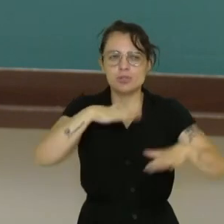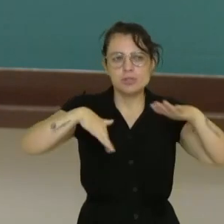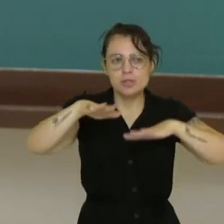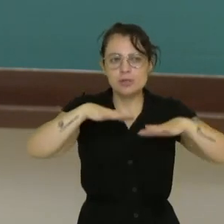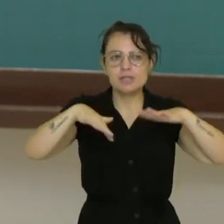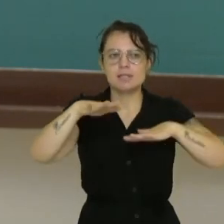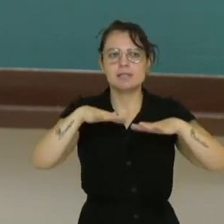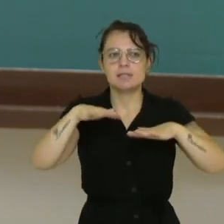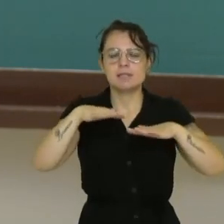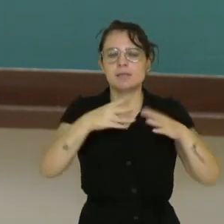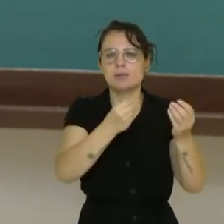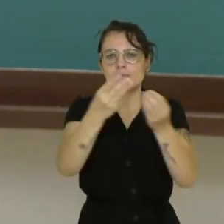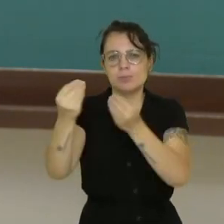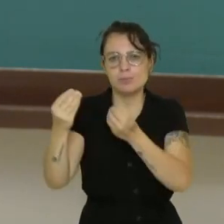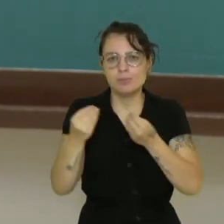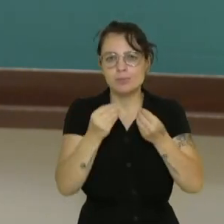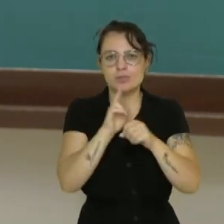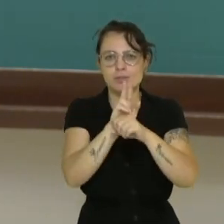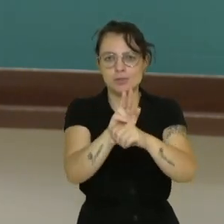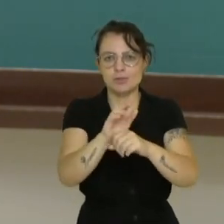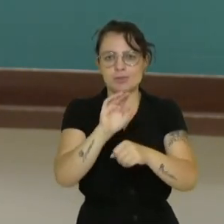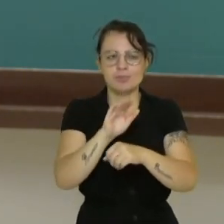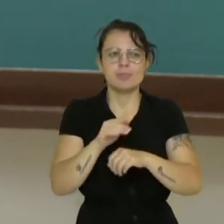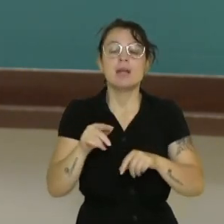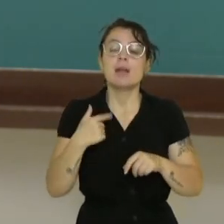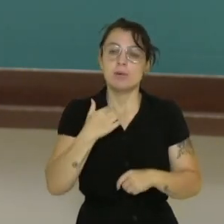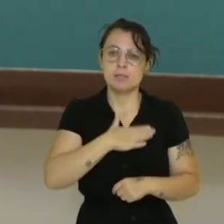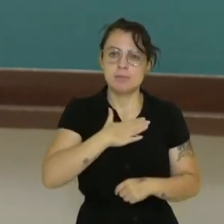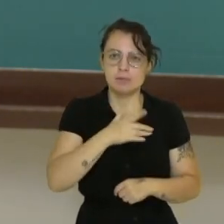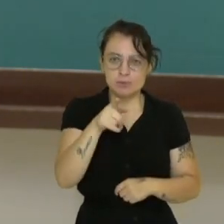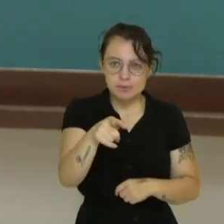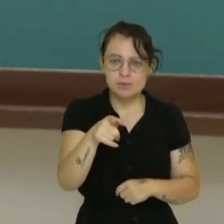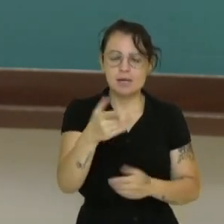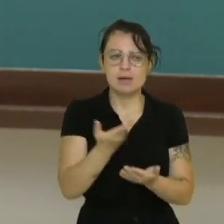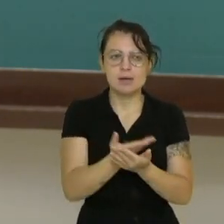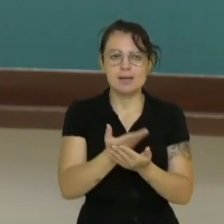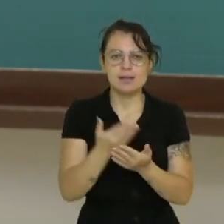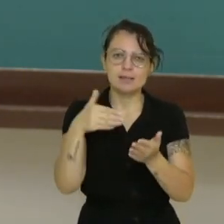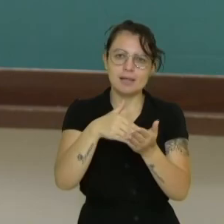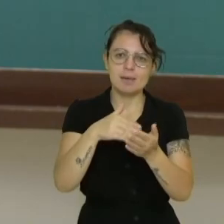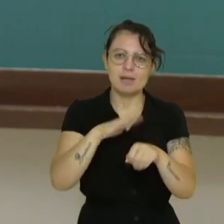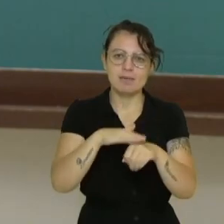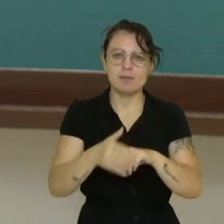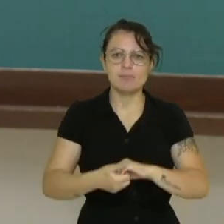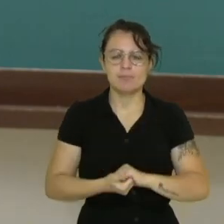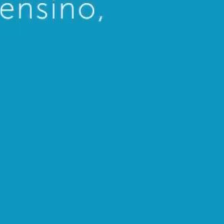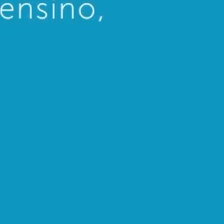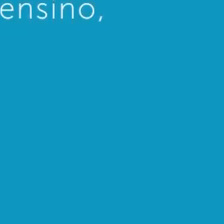organizações multilaterais. Eu espero que vocês tenham gostado da aula e até mais.